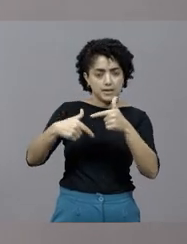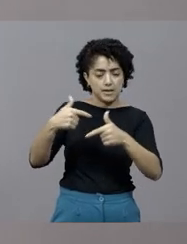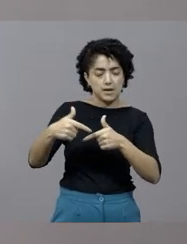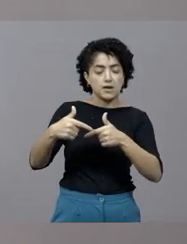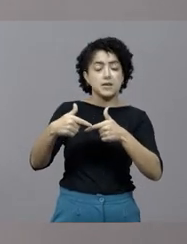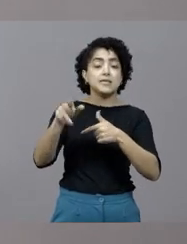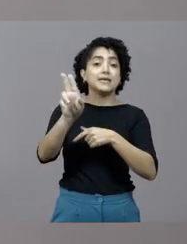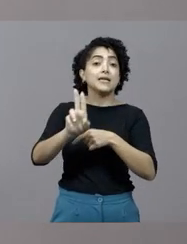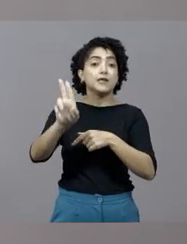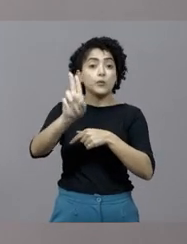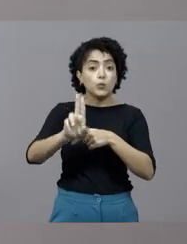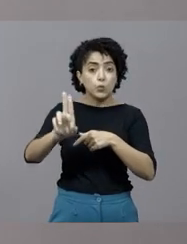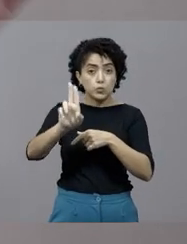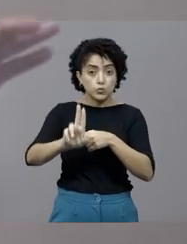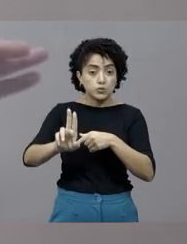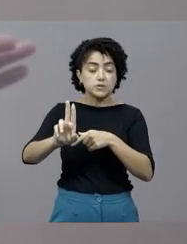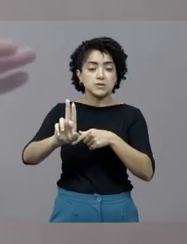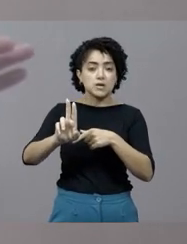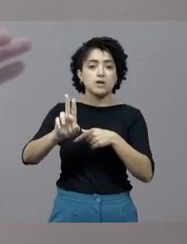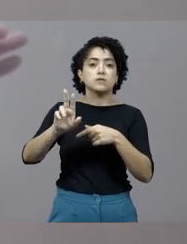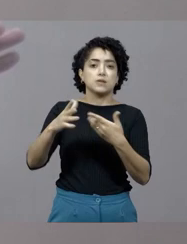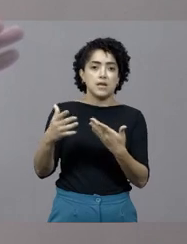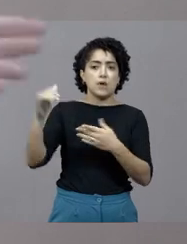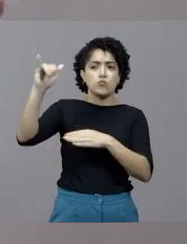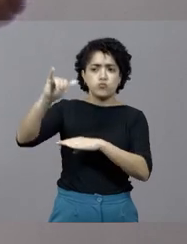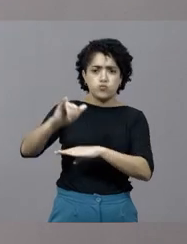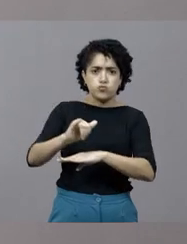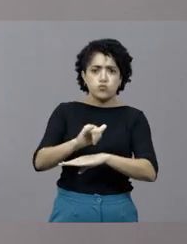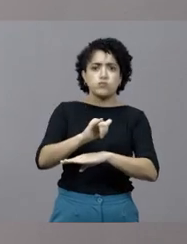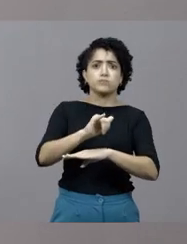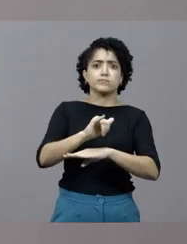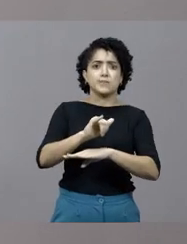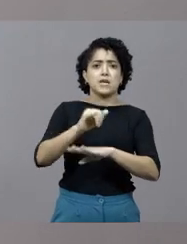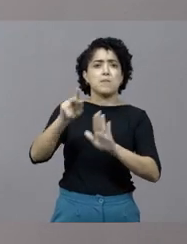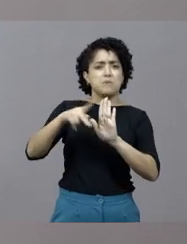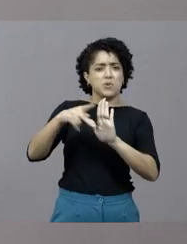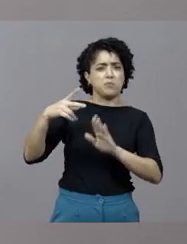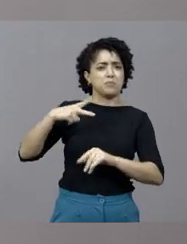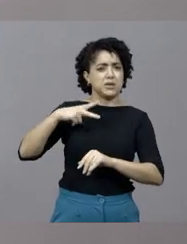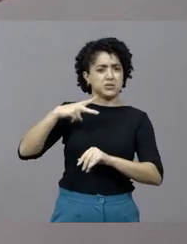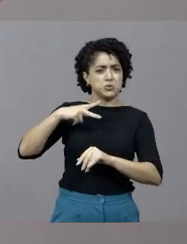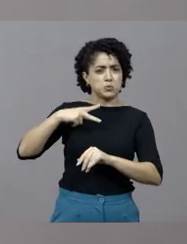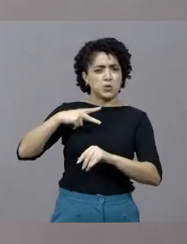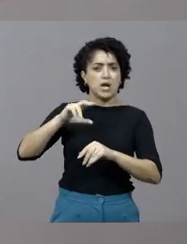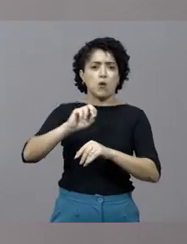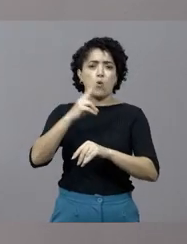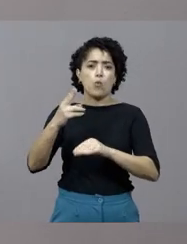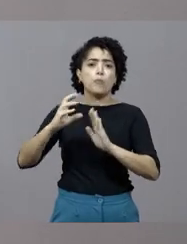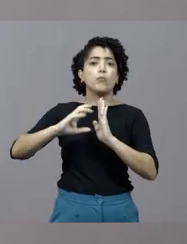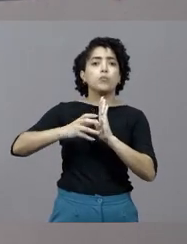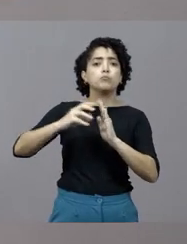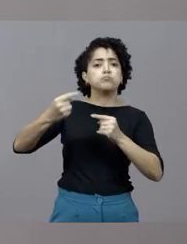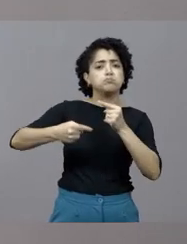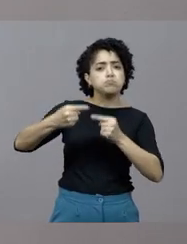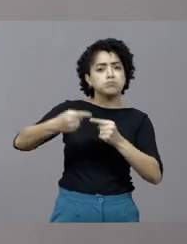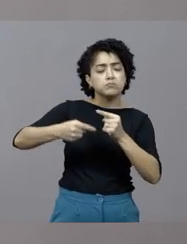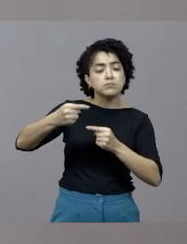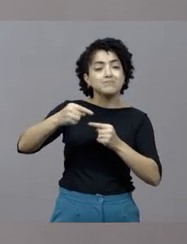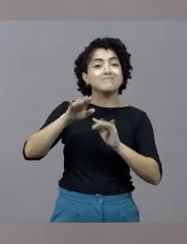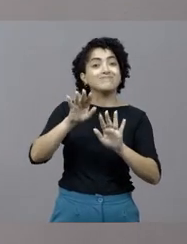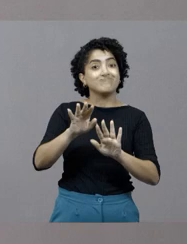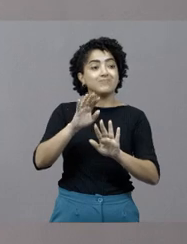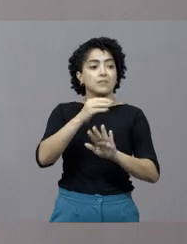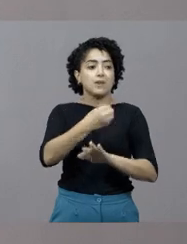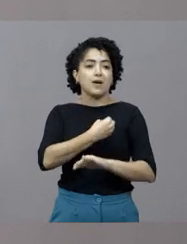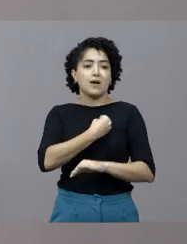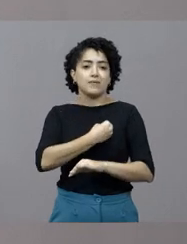ele usa um avião para uso particular ou político, ele coloca a vida dos catarinenses em